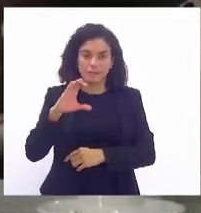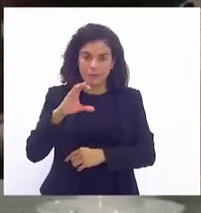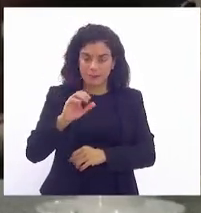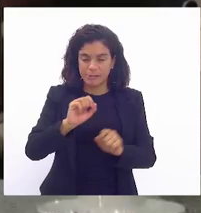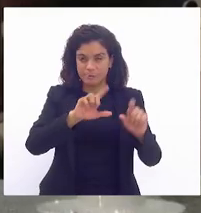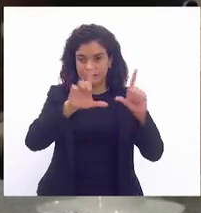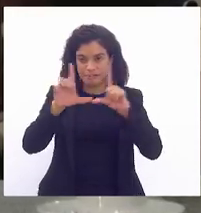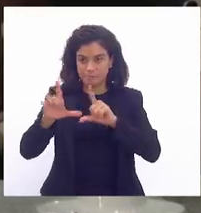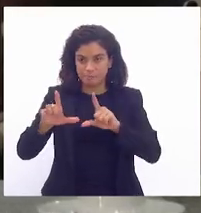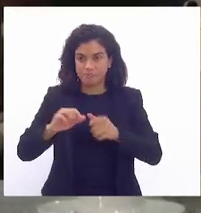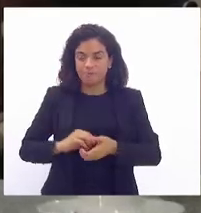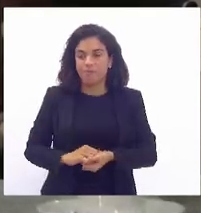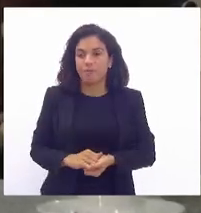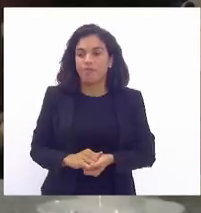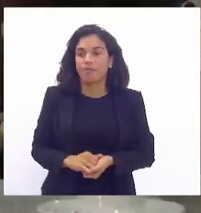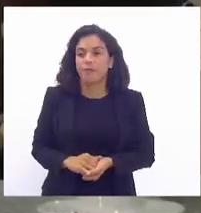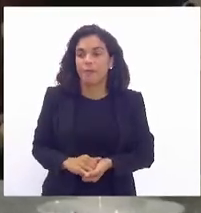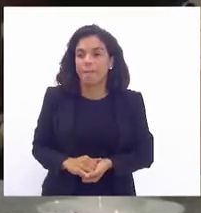passar.